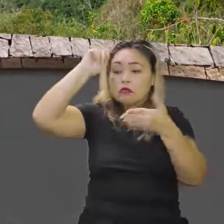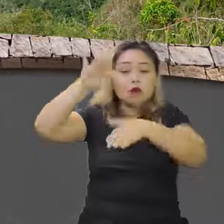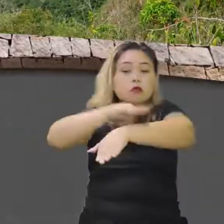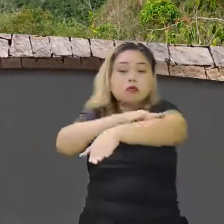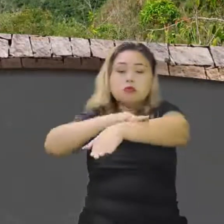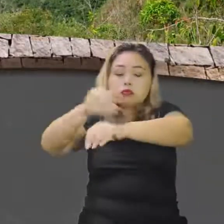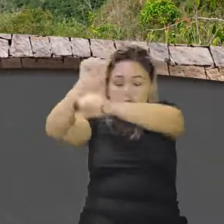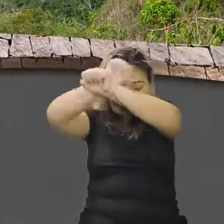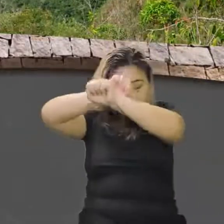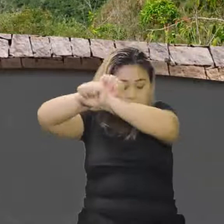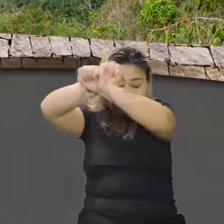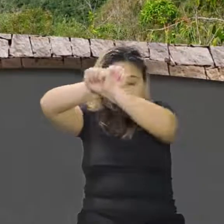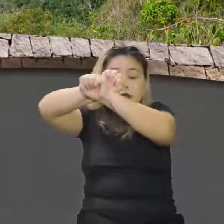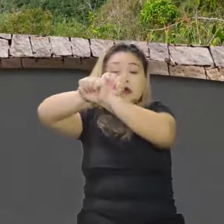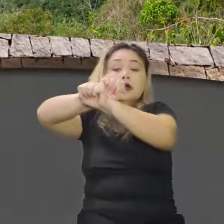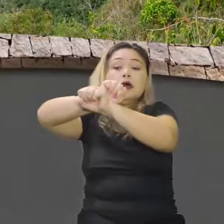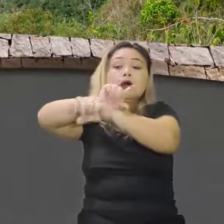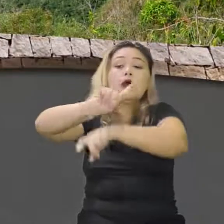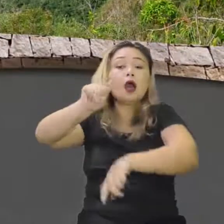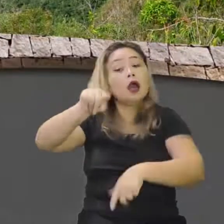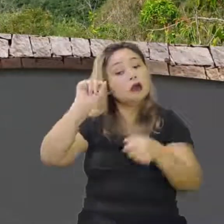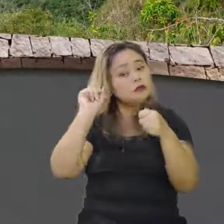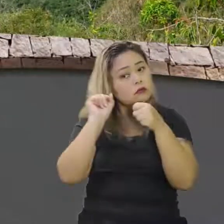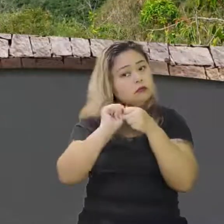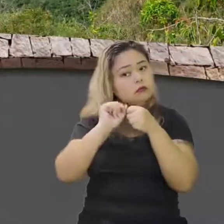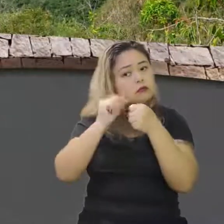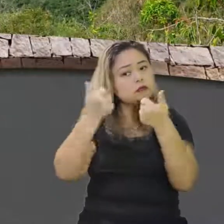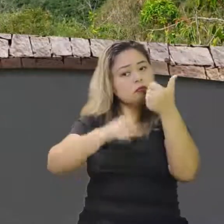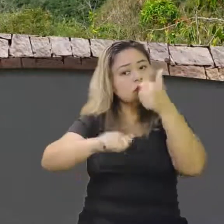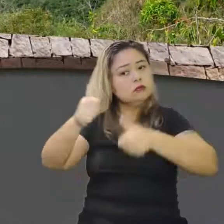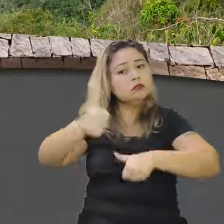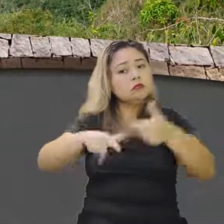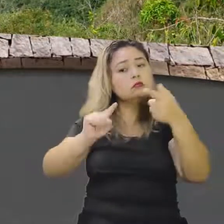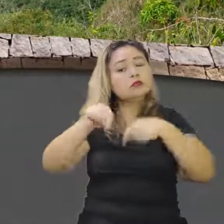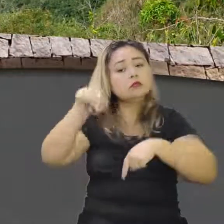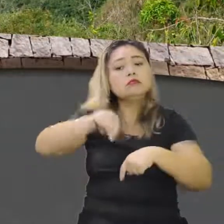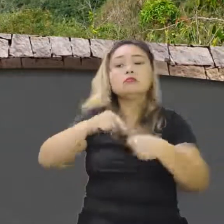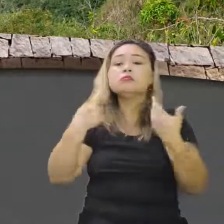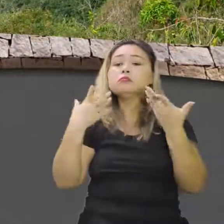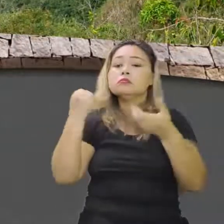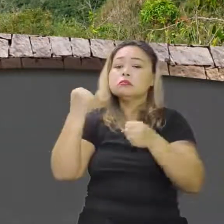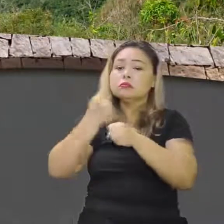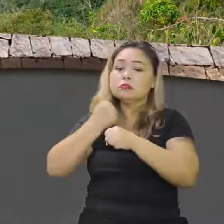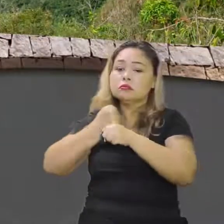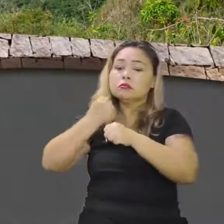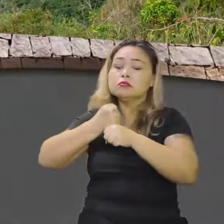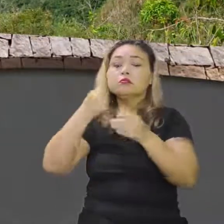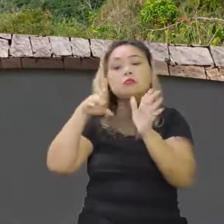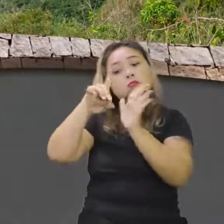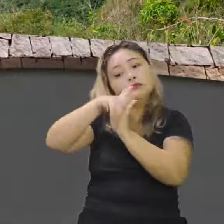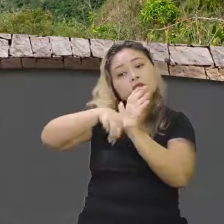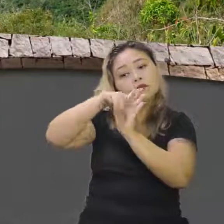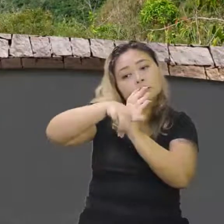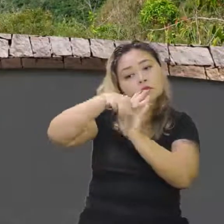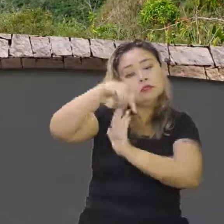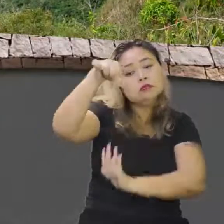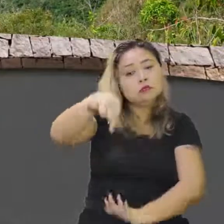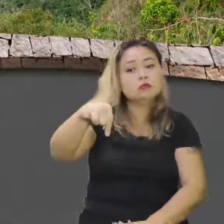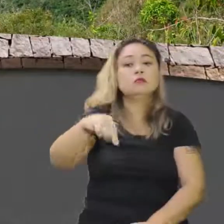africanos escravizados, você faz a mesma análise aqui com a construção da Estrada de Ferro Madeira